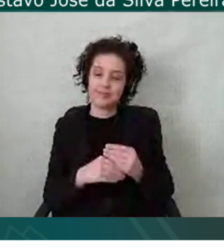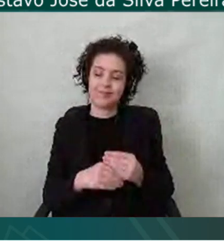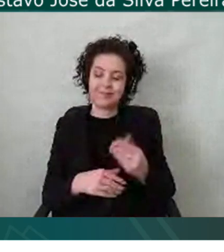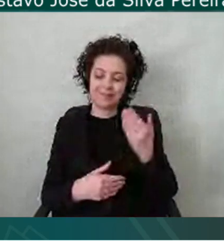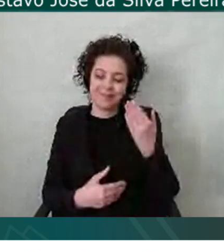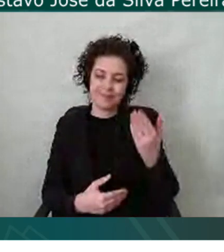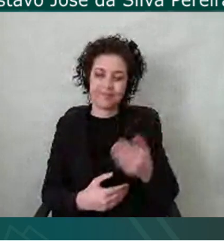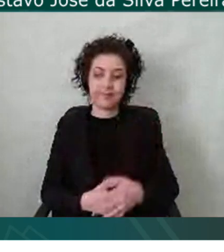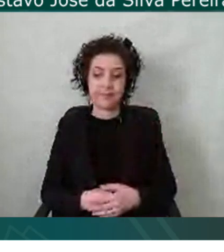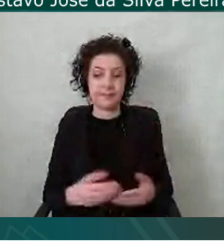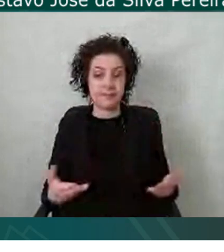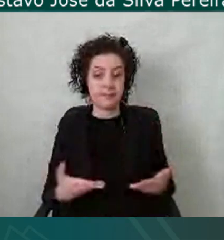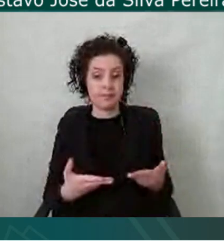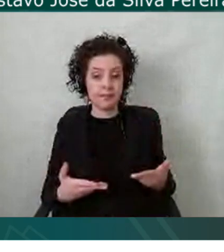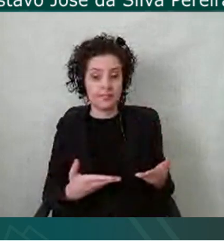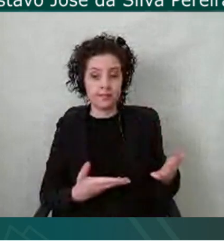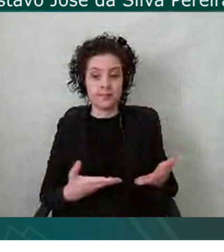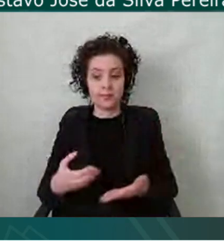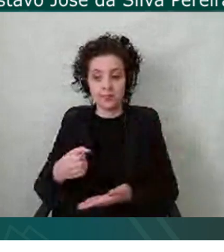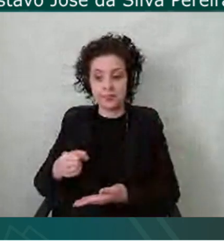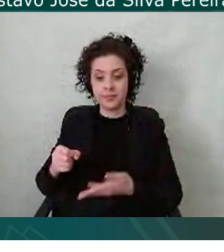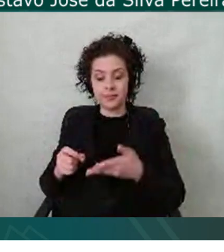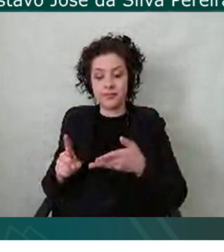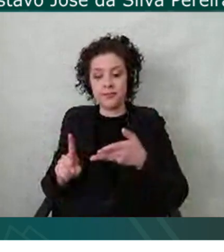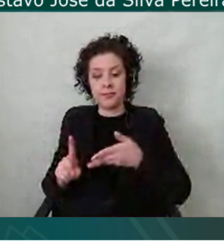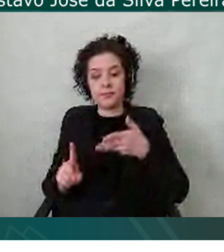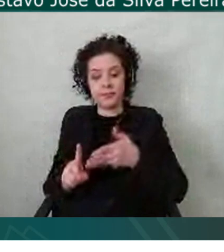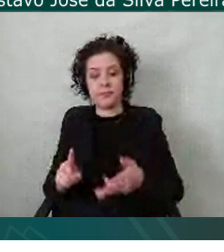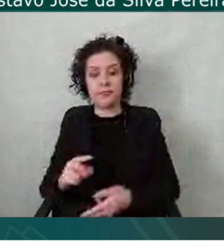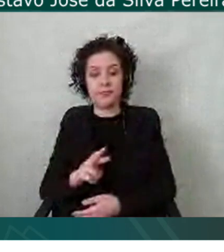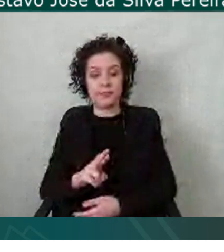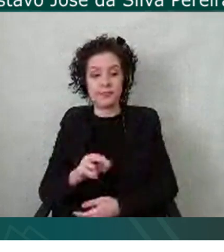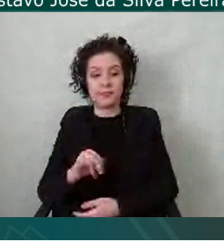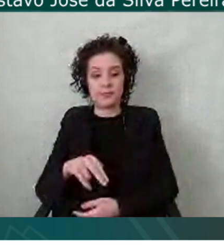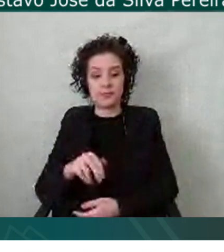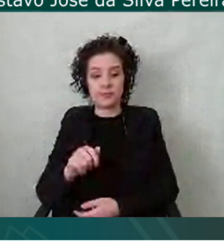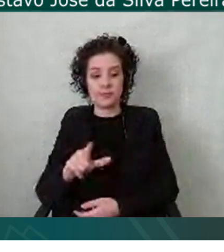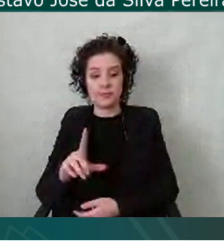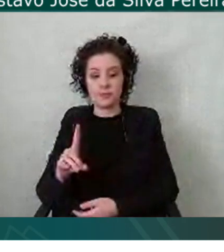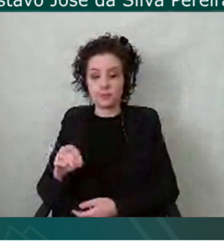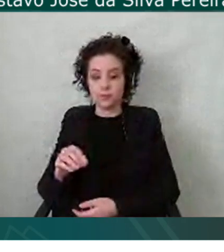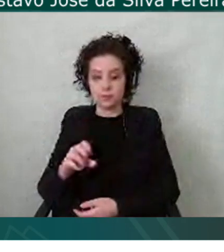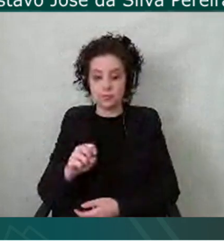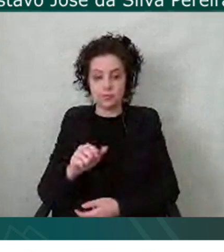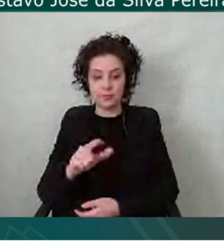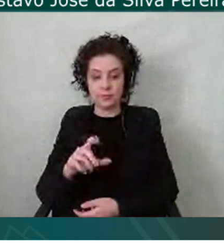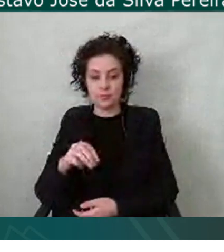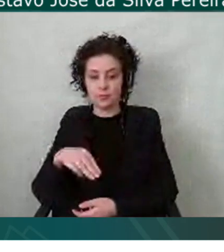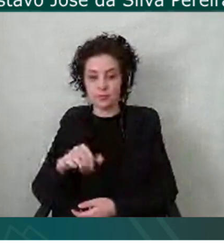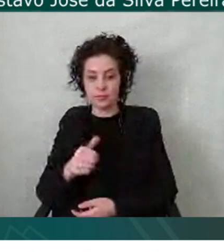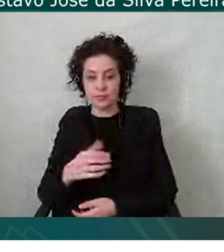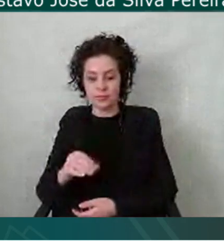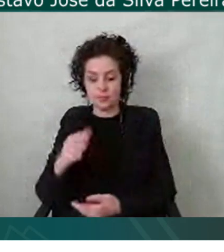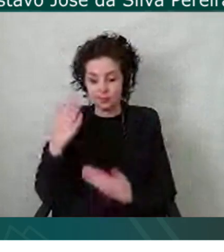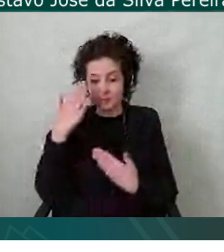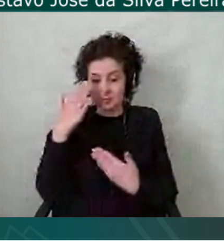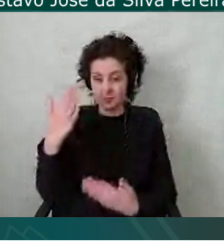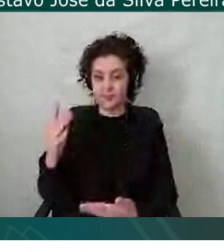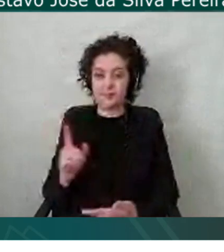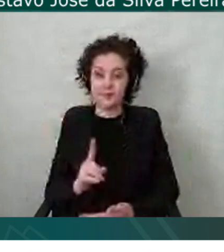eu gostaria de passar a palavra para o professor Reinaldo Salomão. Então, Reinaldo, muito obrigada também por você